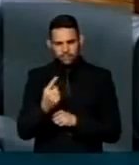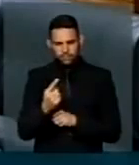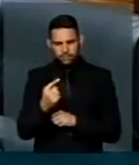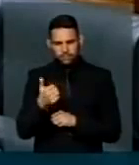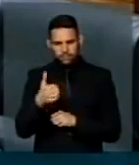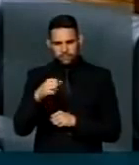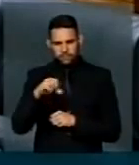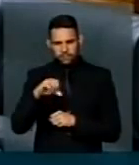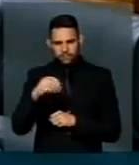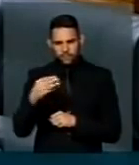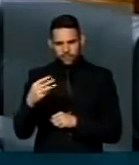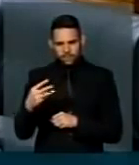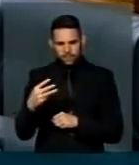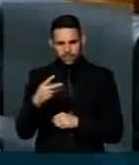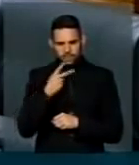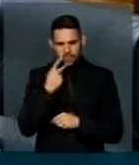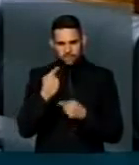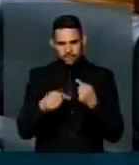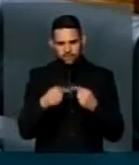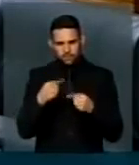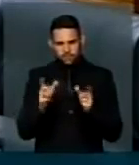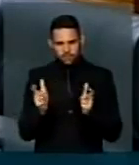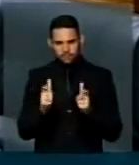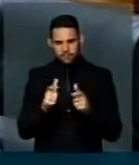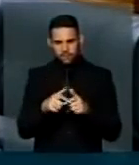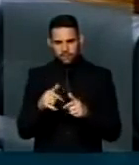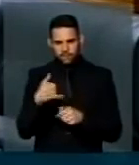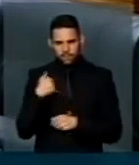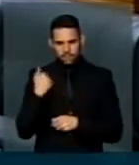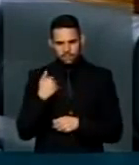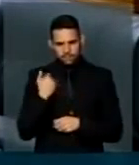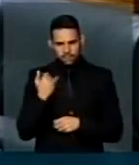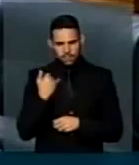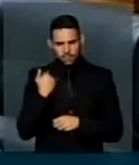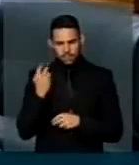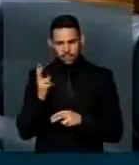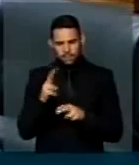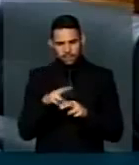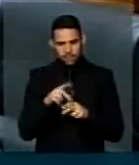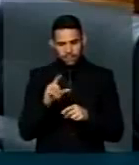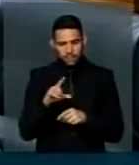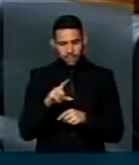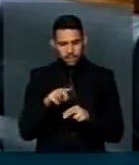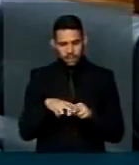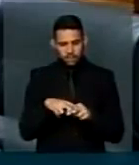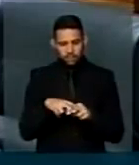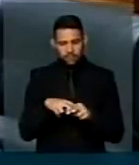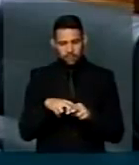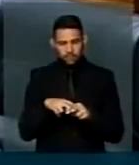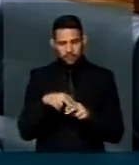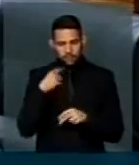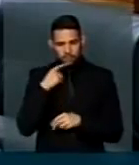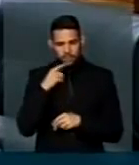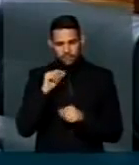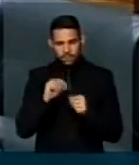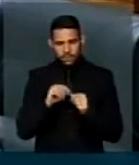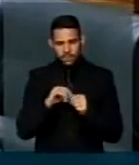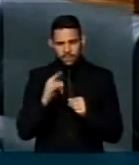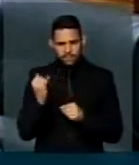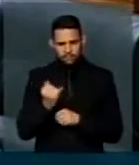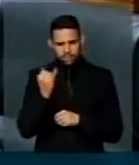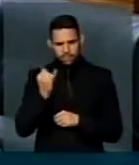de 93, que trata da redução da maioridade penal. O deputado irá exercer papel de